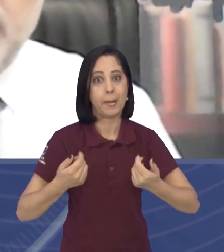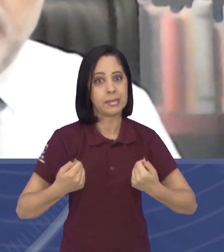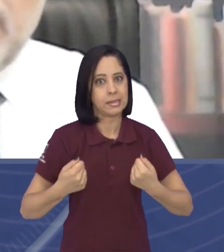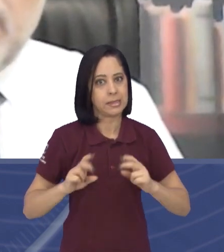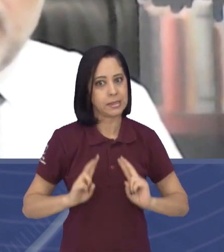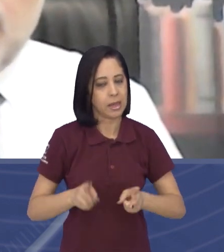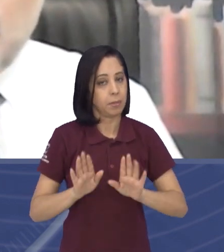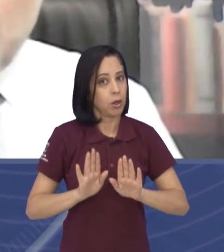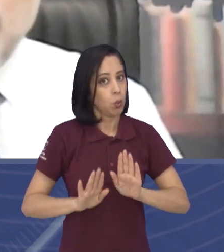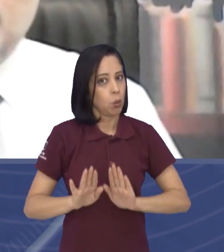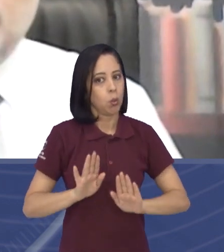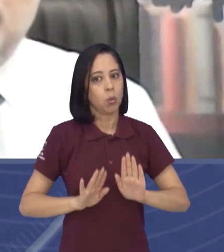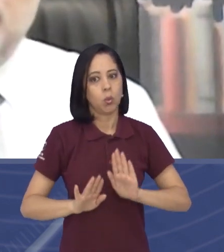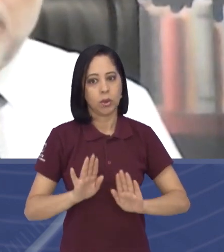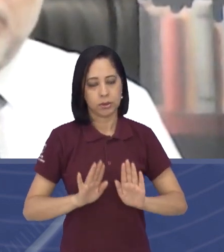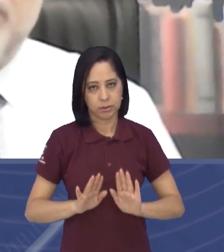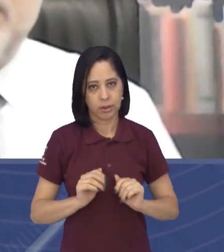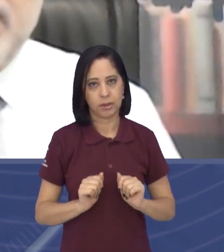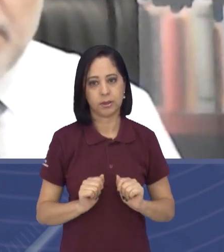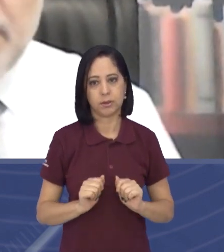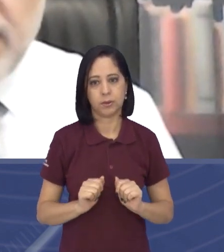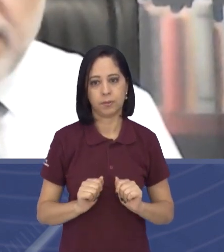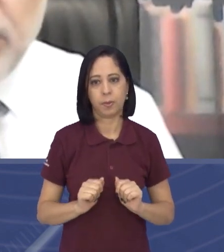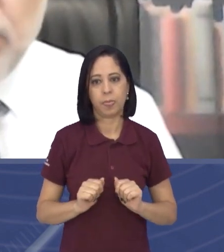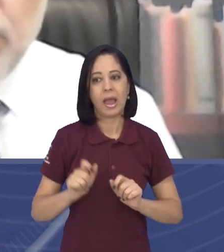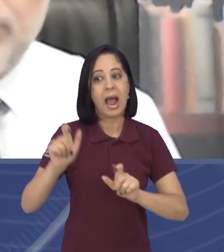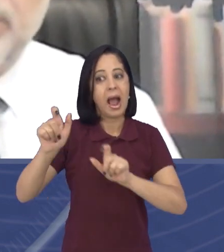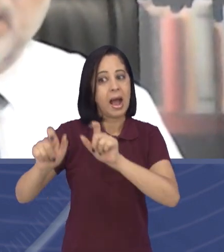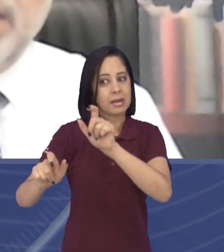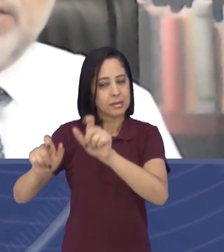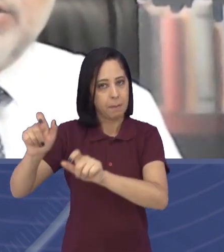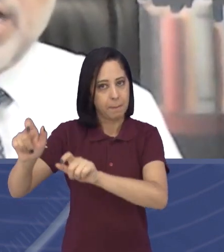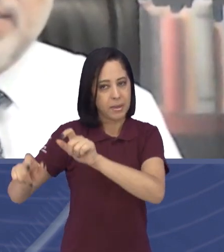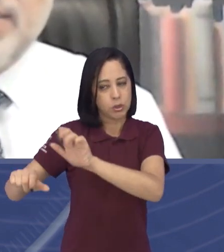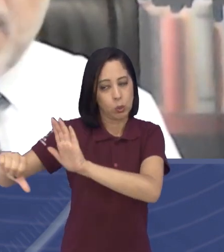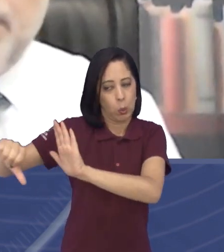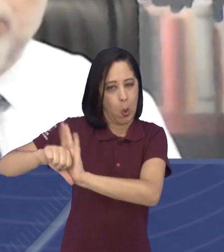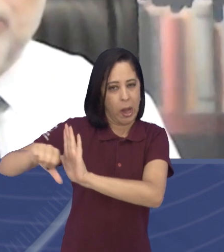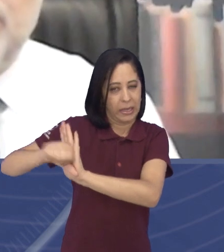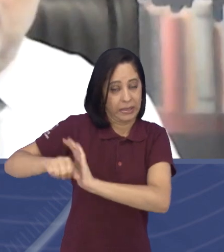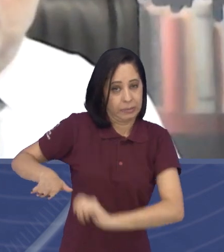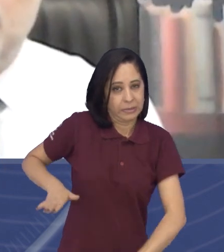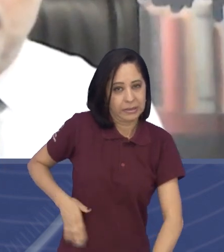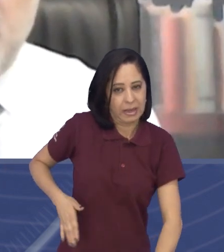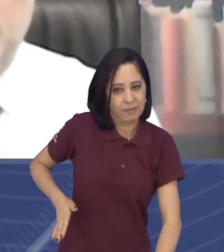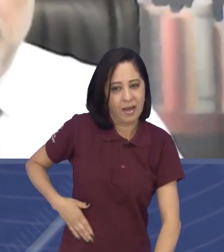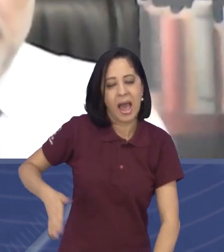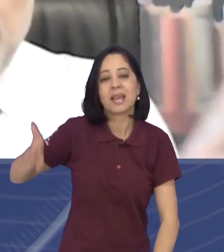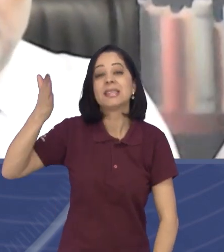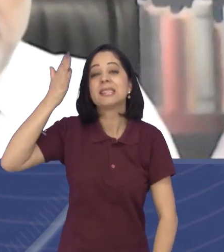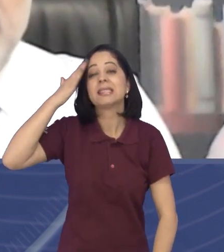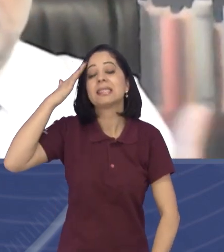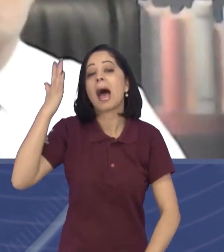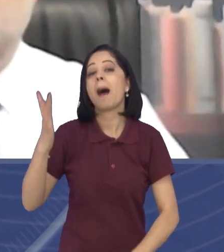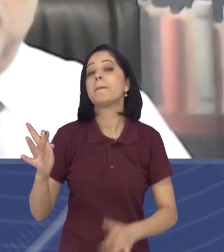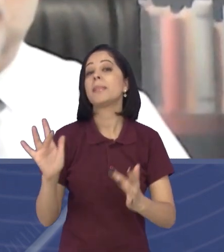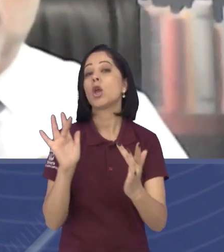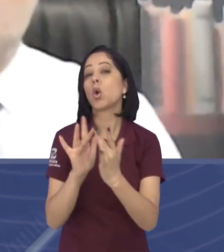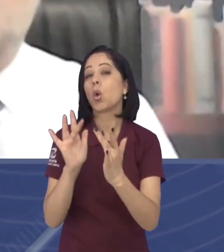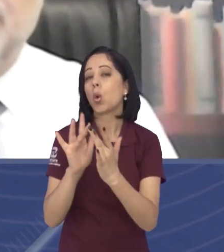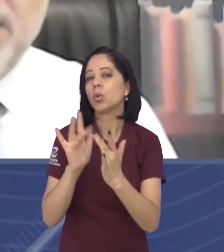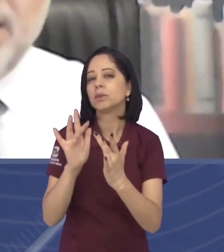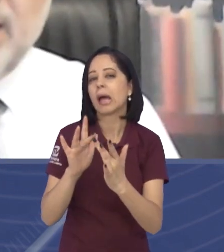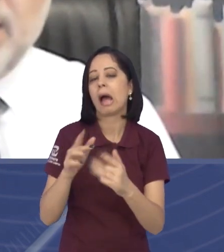cuidado. Outras pessoas, cybercriminosos, que já sabem o seu contacto, o teu Dani,